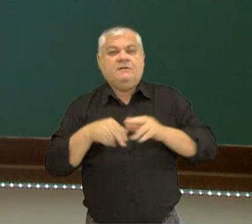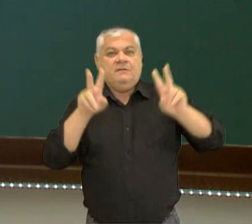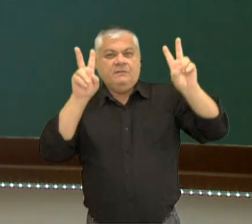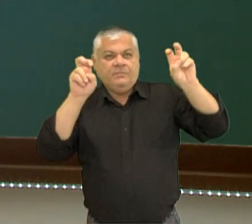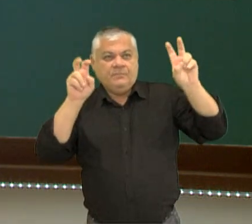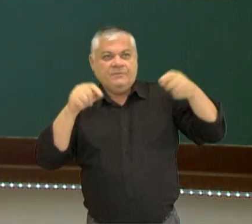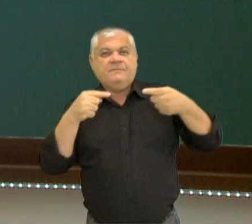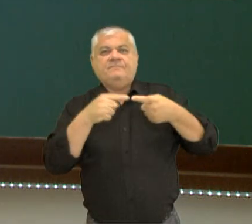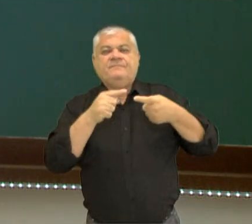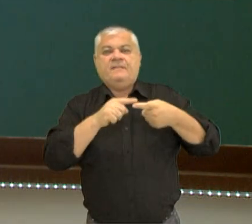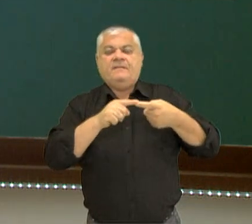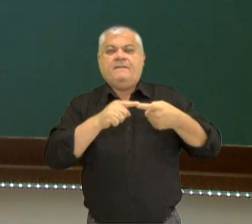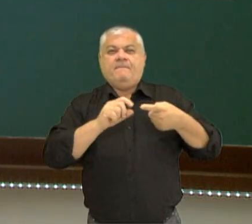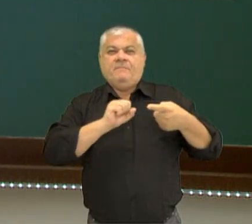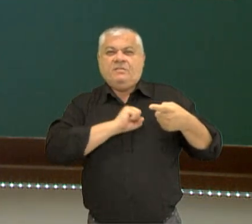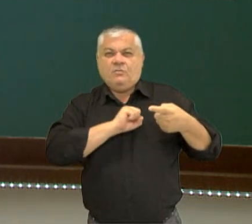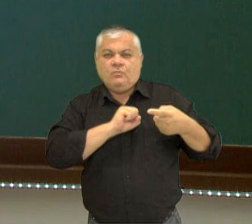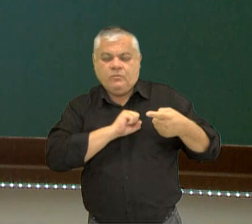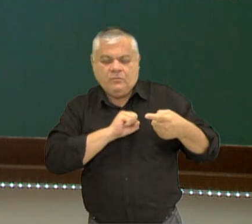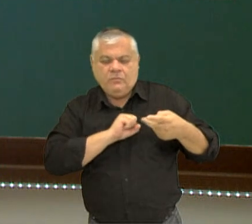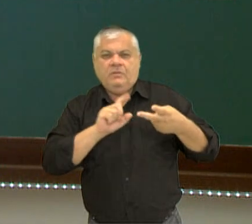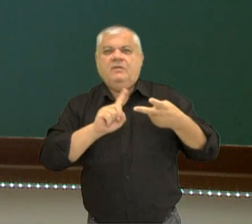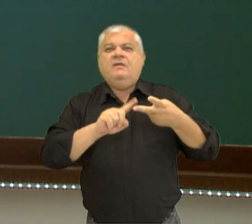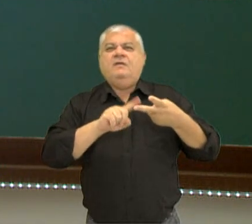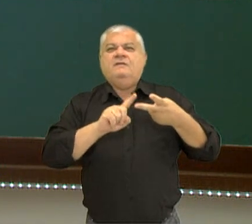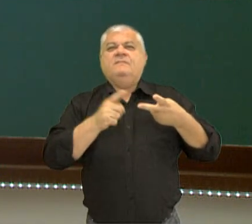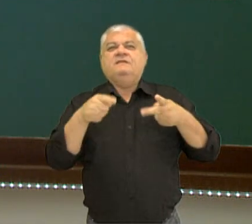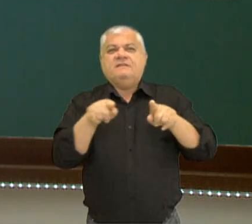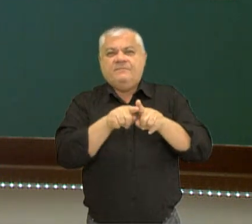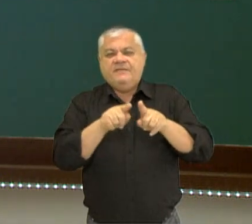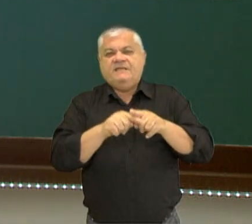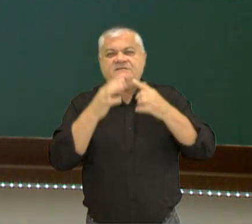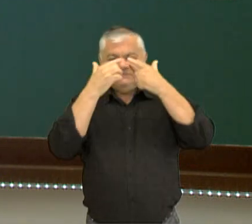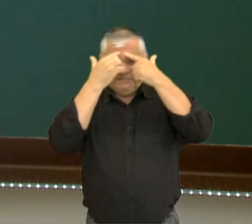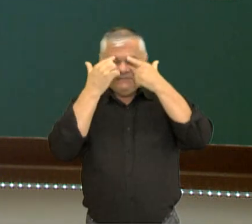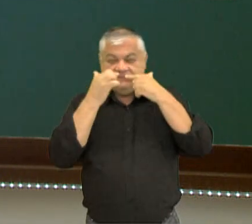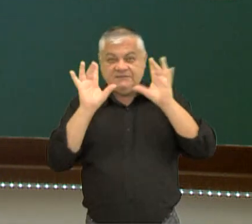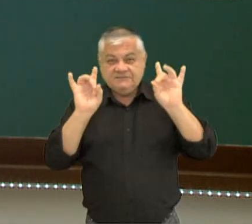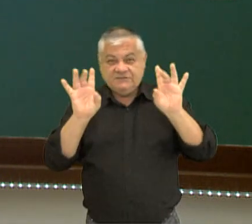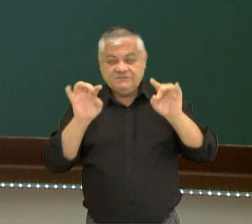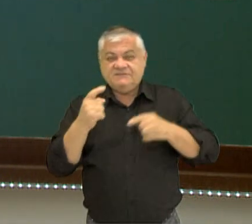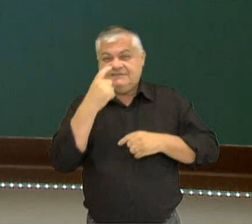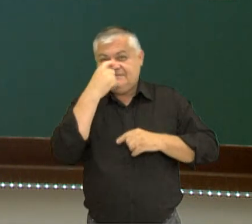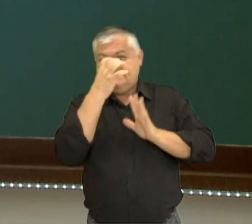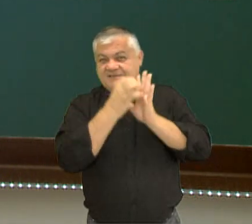sobre a pneumonia, a tuberculose, falamos também de sinusite e de